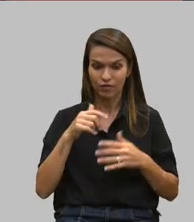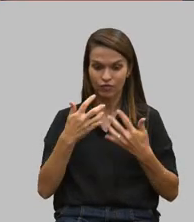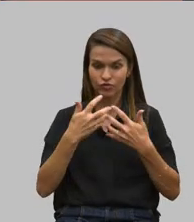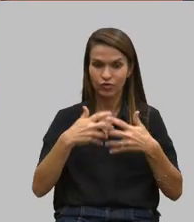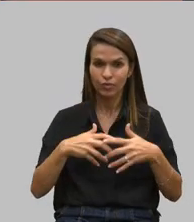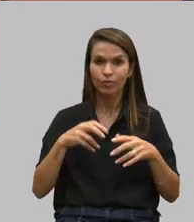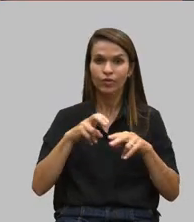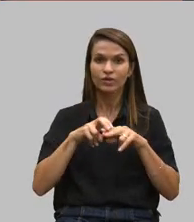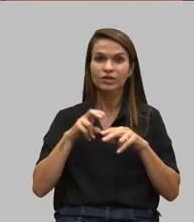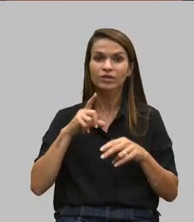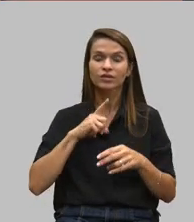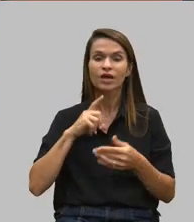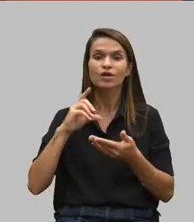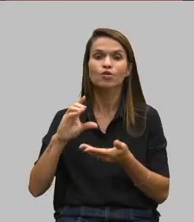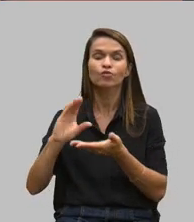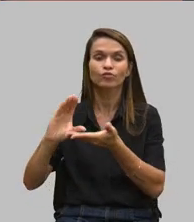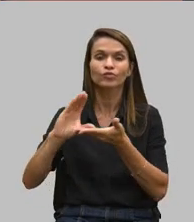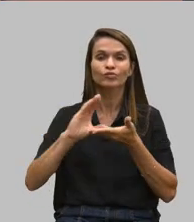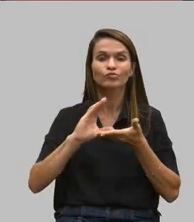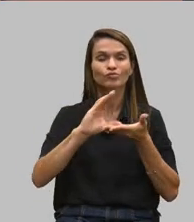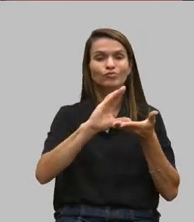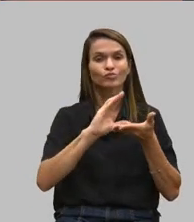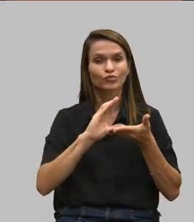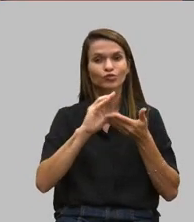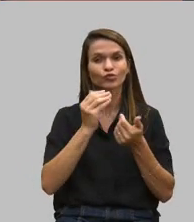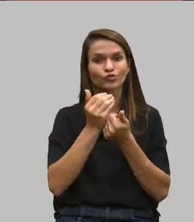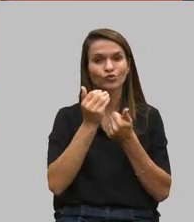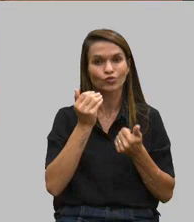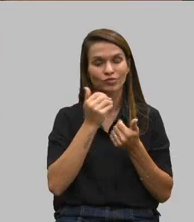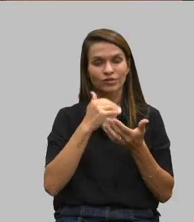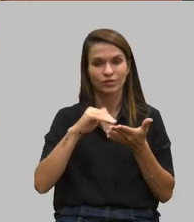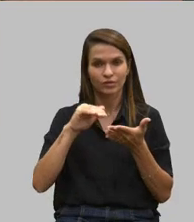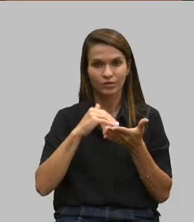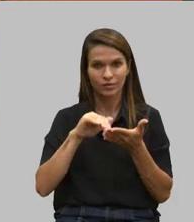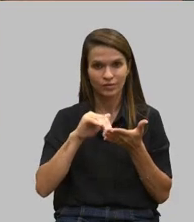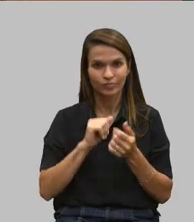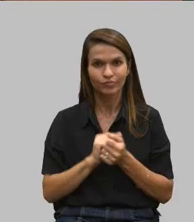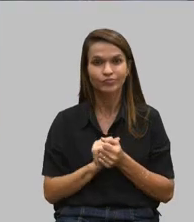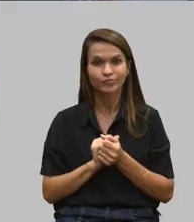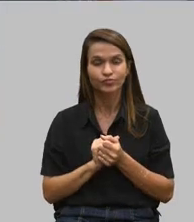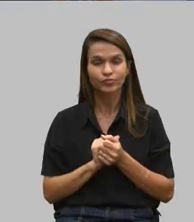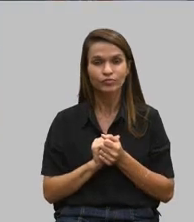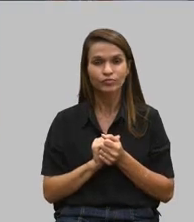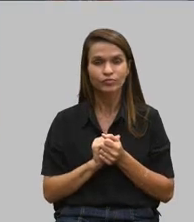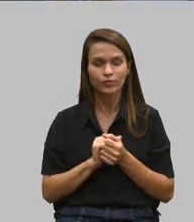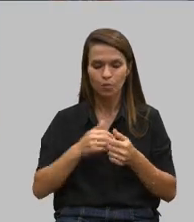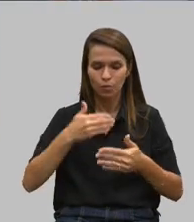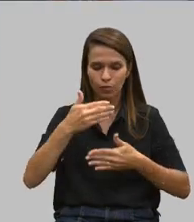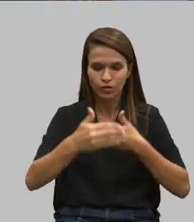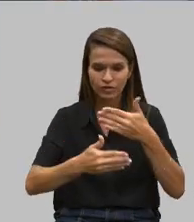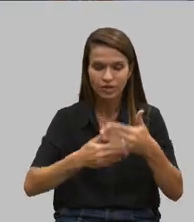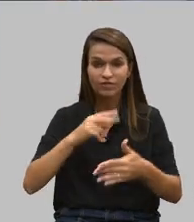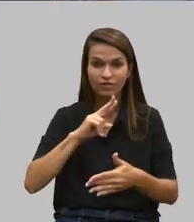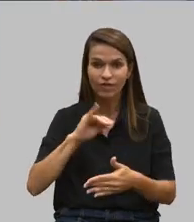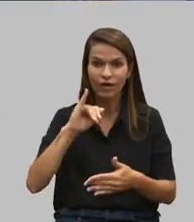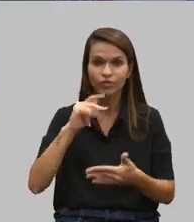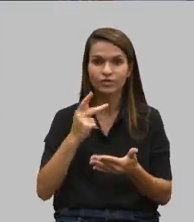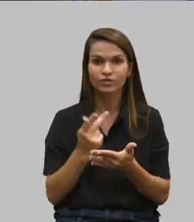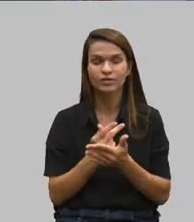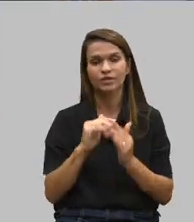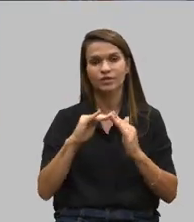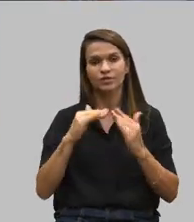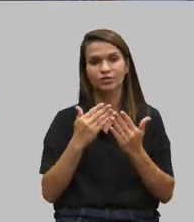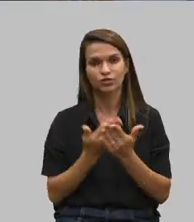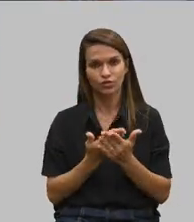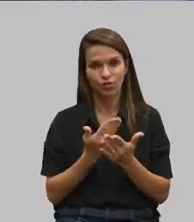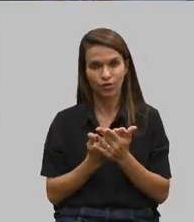dois secretários por qu parte do processo vai acontecer nas escolas e é uma parte muito importante mas também a gente